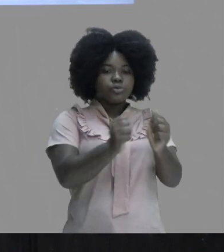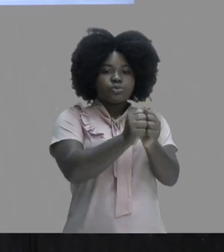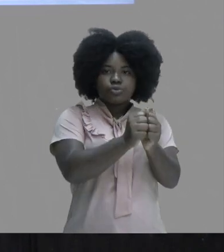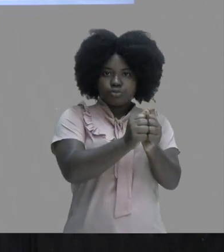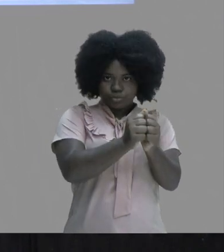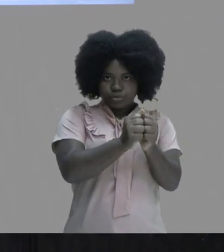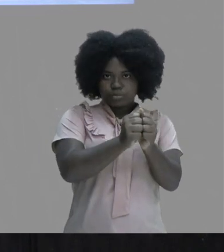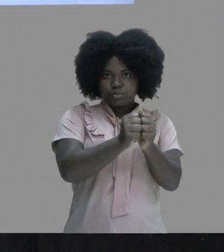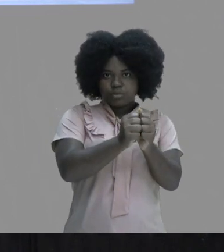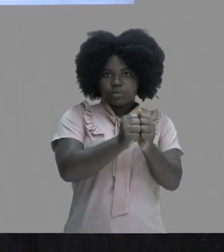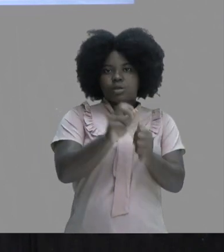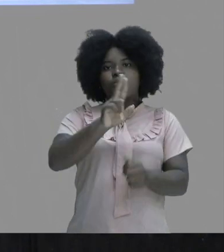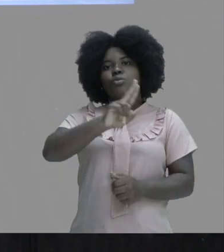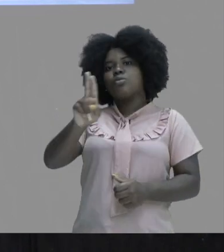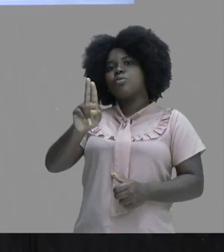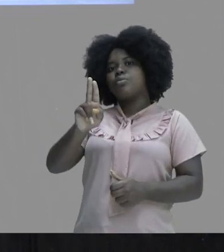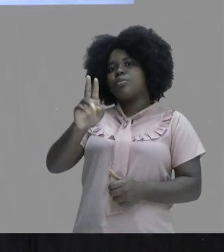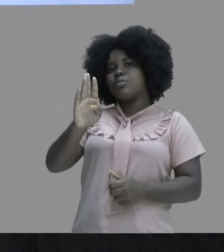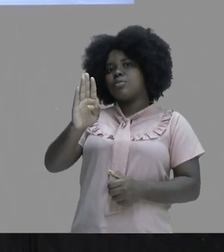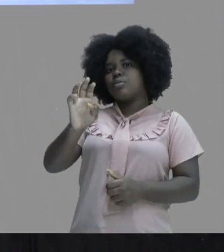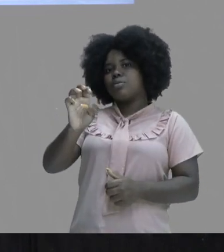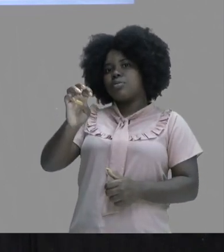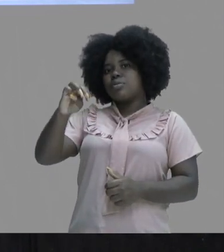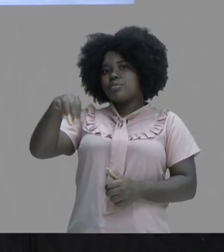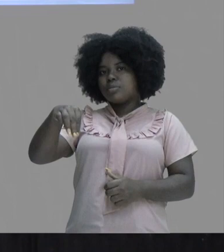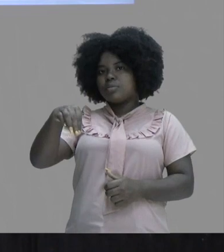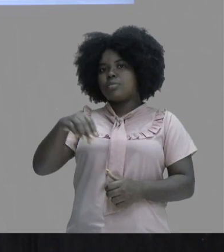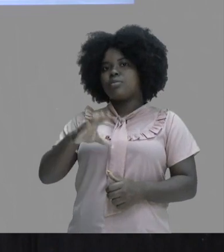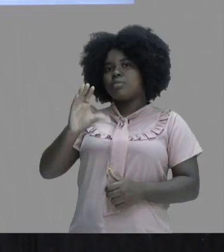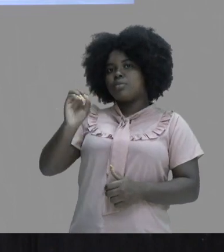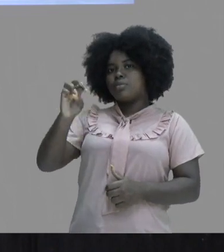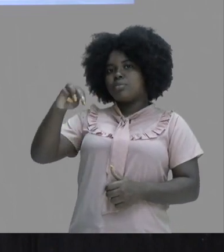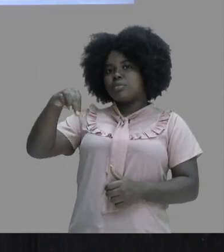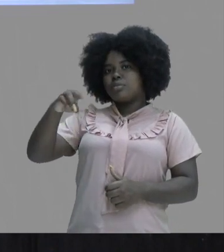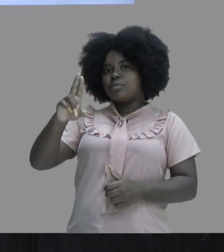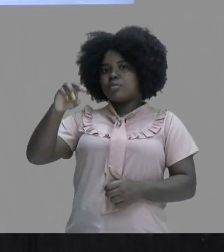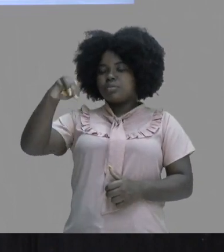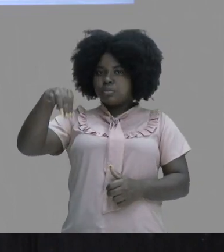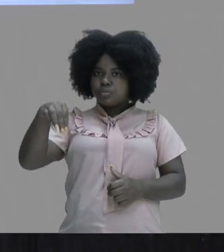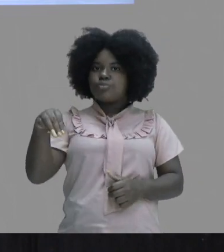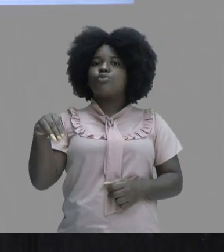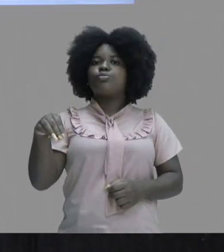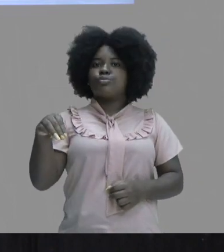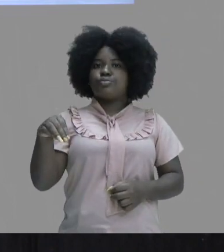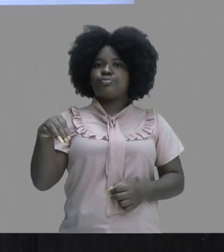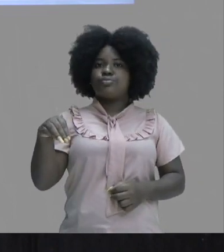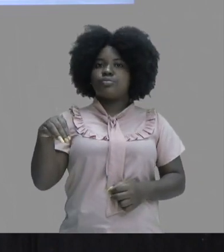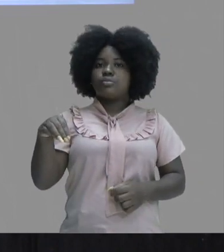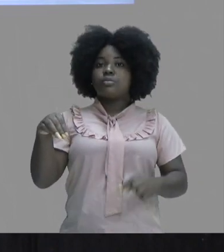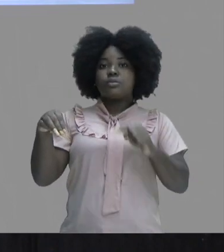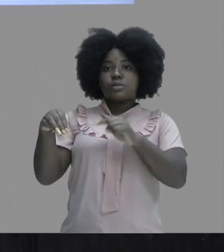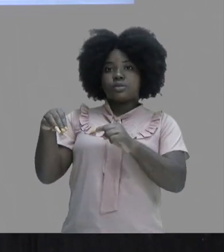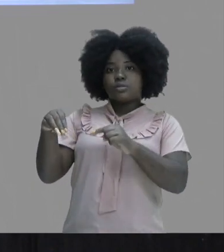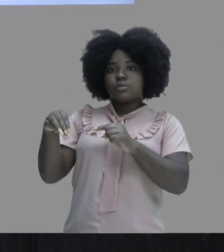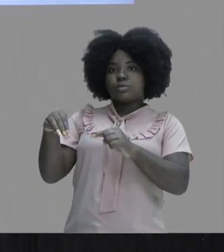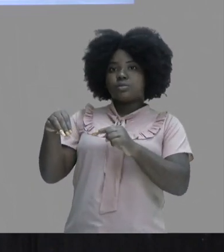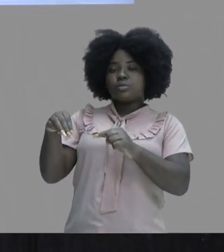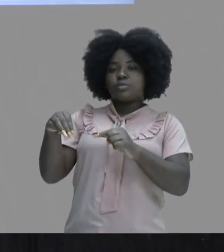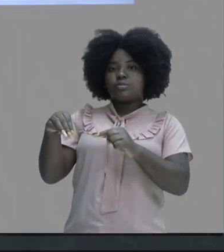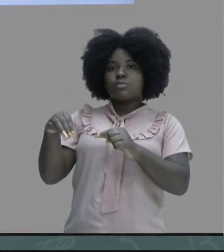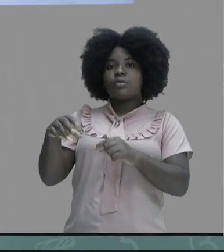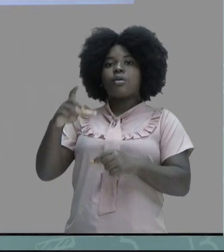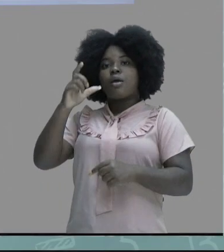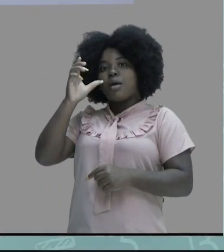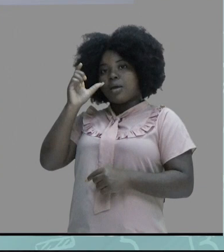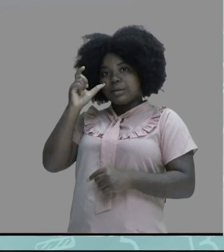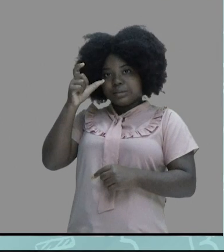bem comum. Cidadão, cidadania, cidade, bem comum, interesses